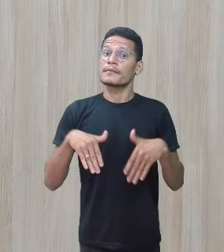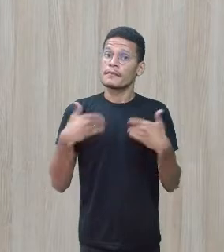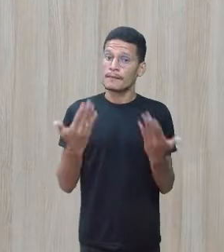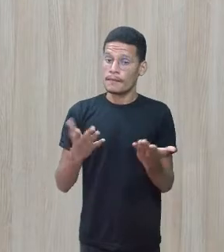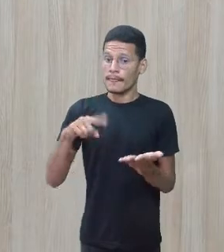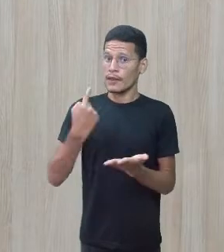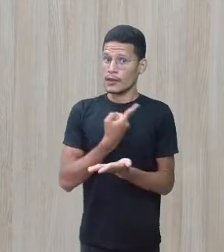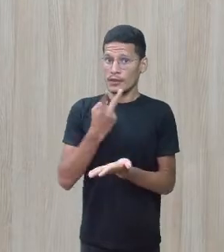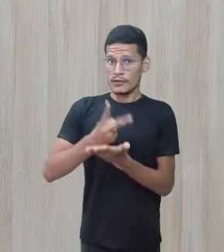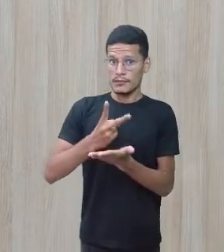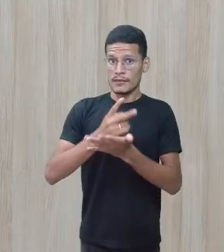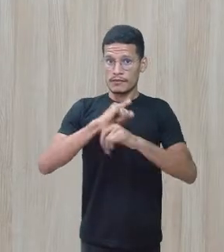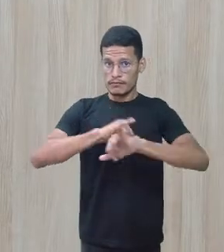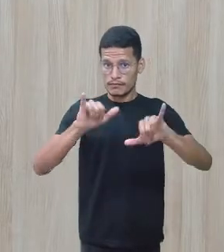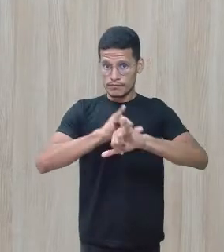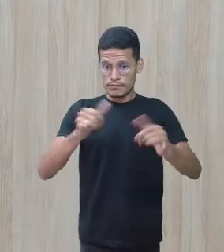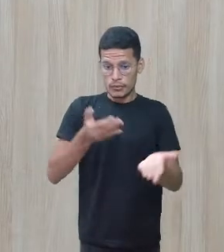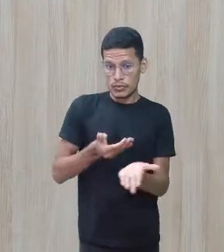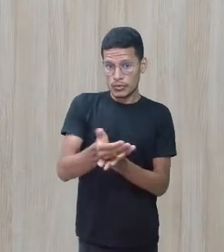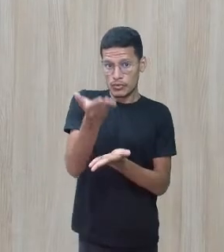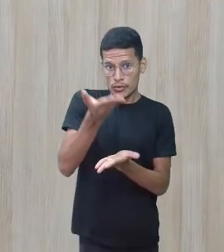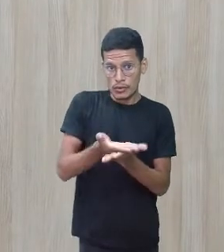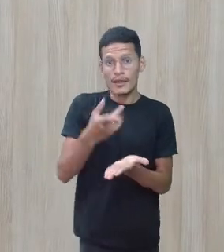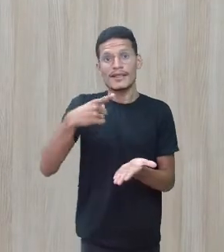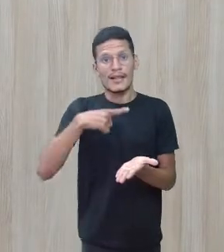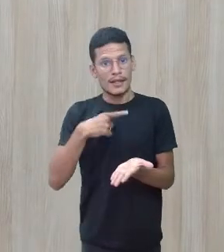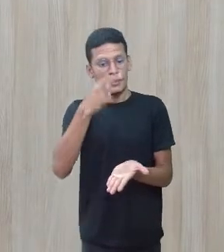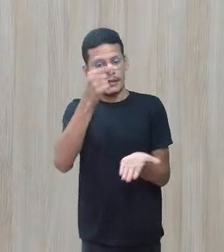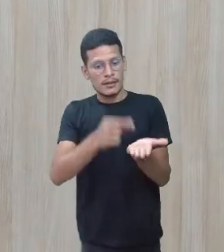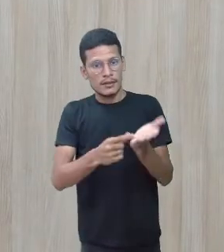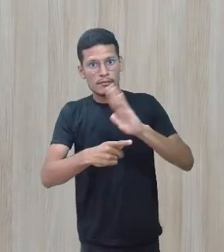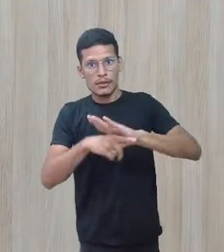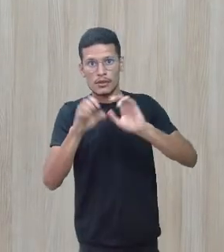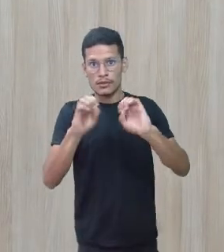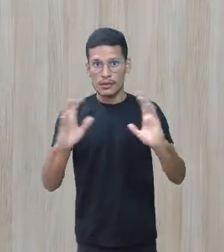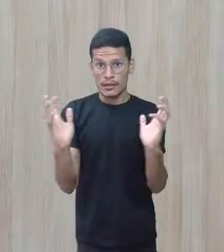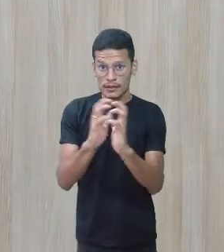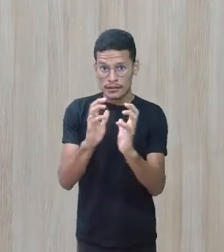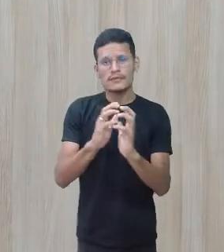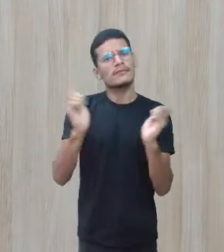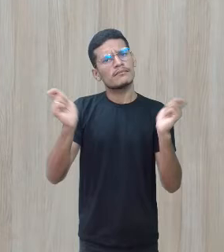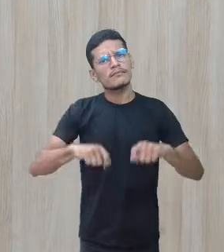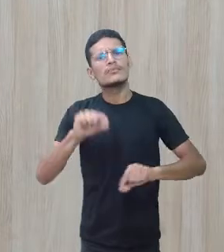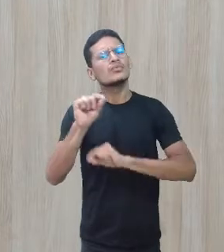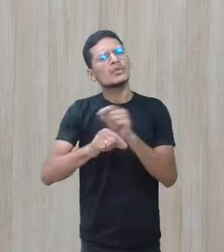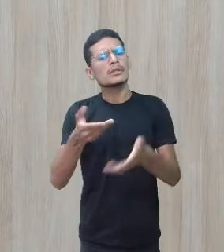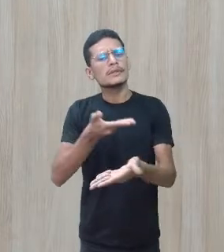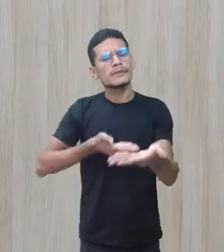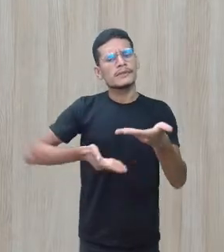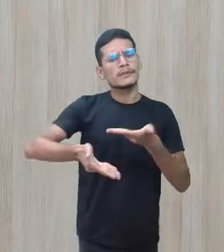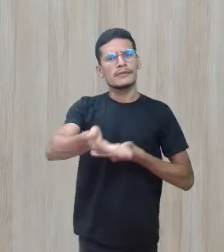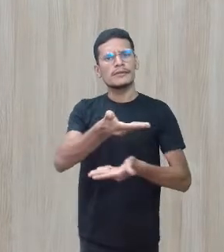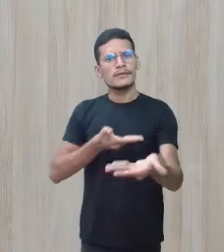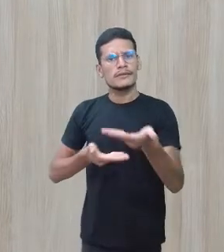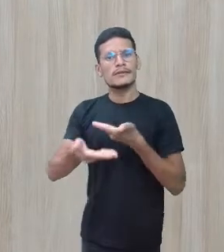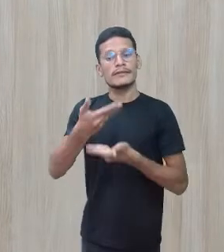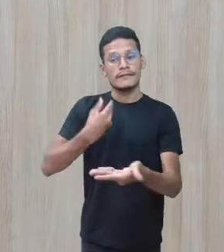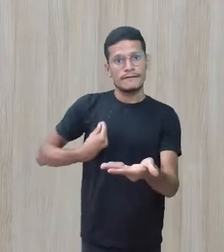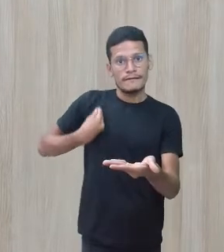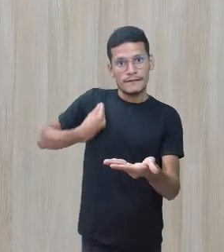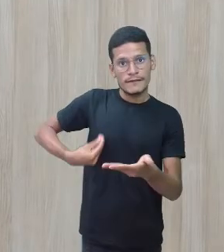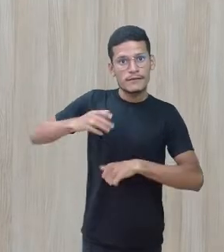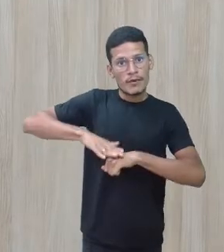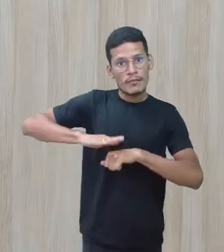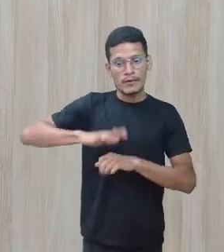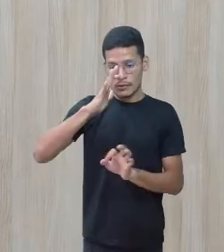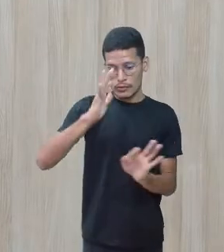vez aqui no comecinho da aula, a gente tem o aplicativo do Educa Recife que possibilita a interação ao vivo, né? No momento da